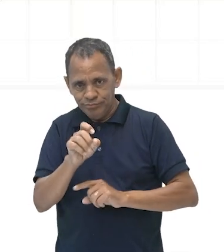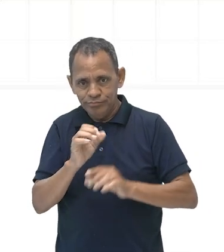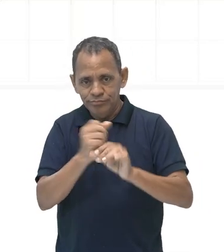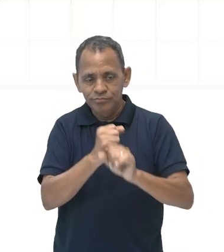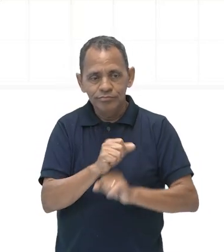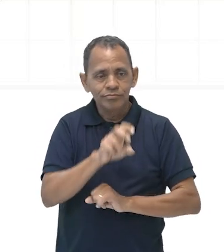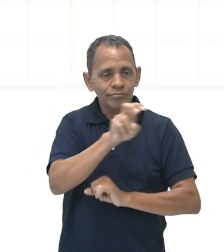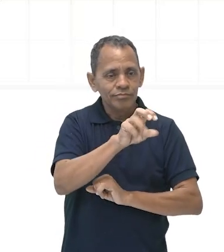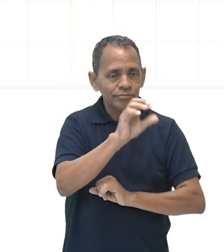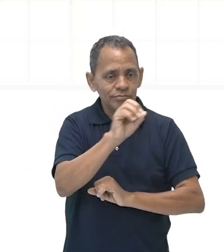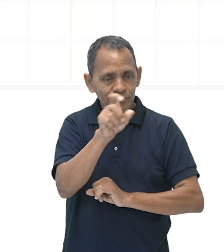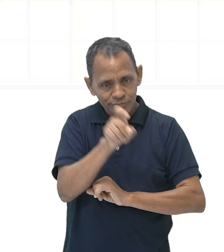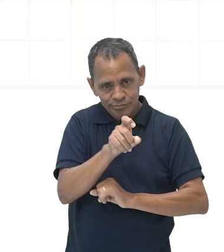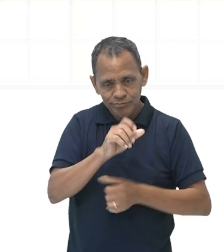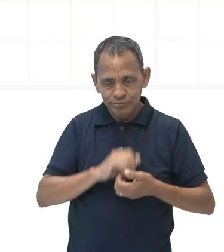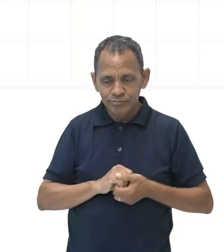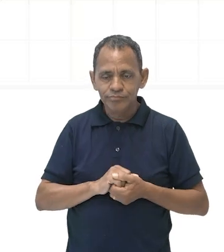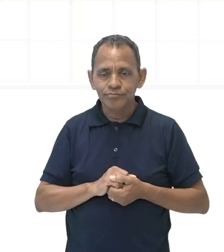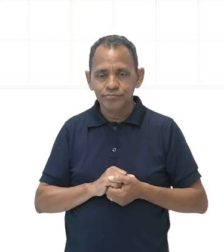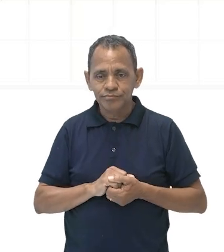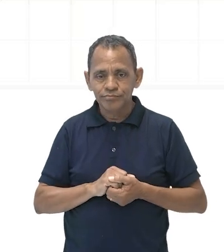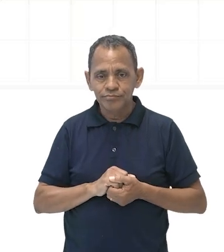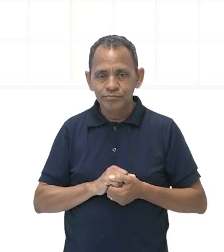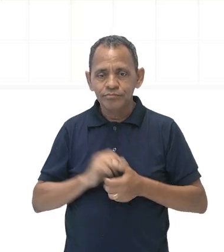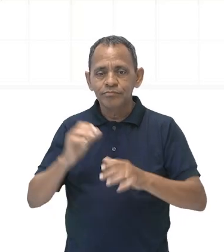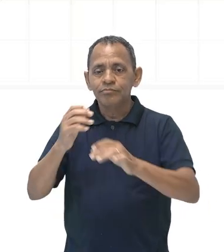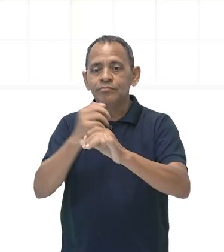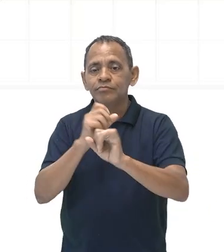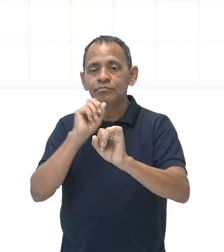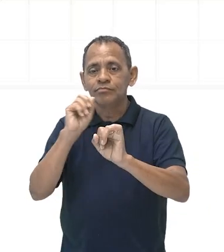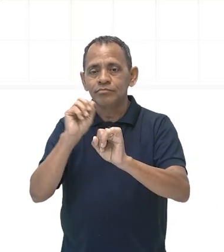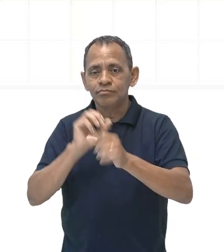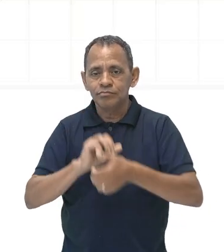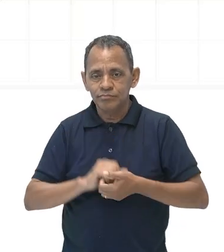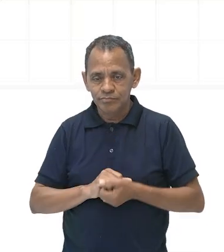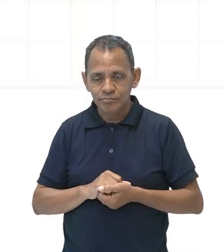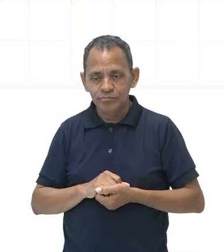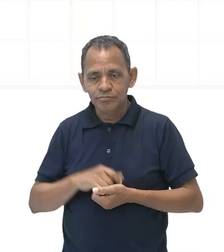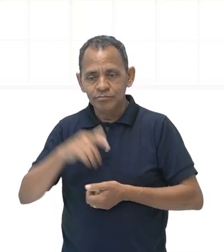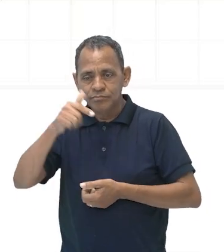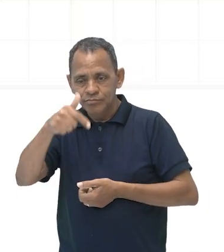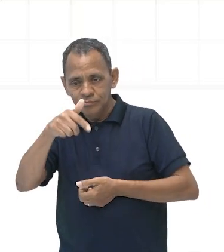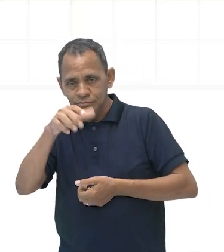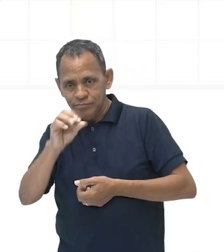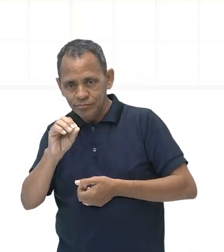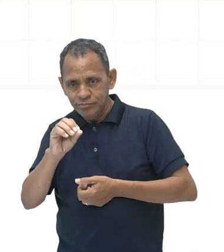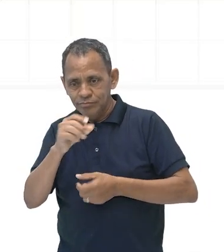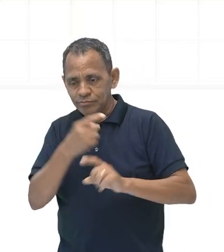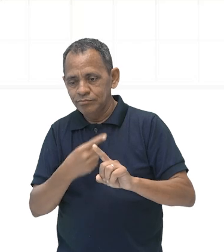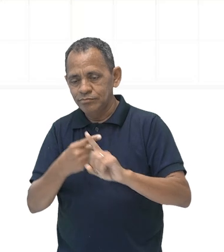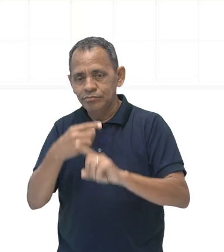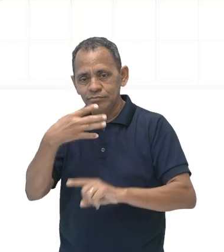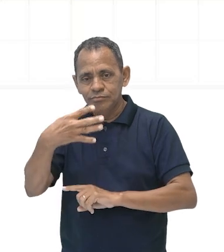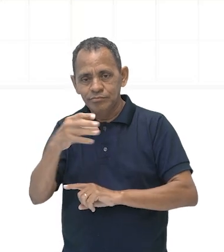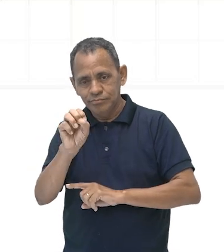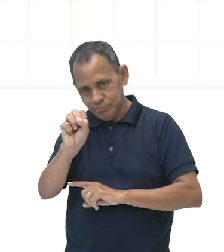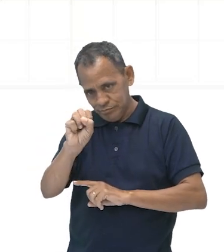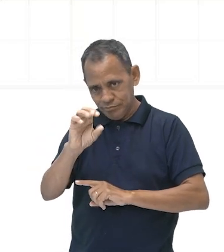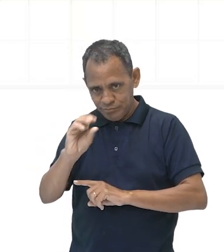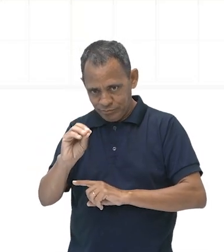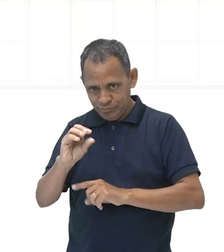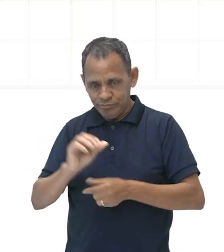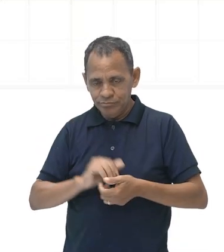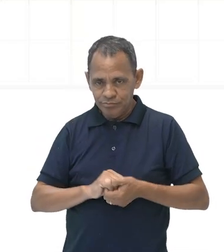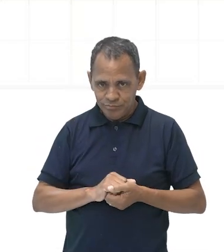aqui do lado. 50x igual a 70 vezes 480.